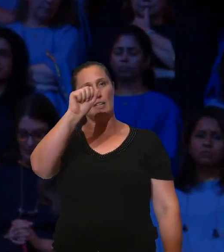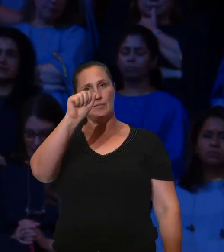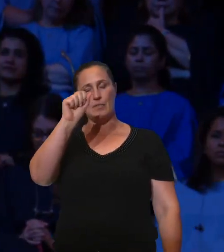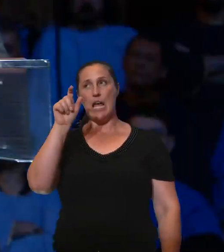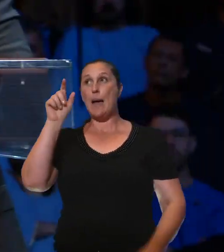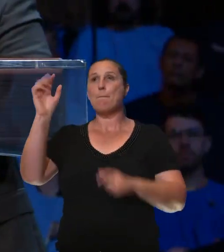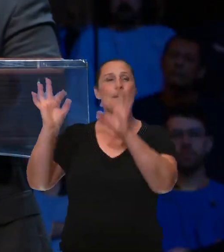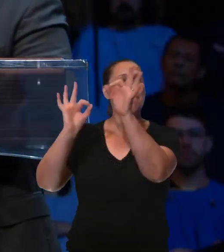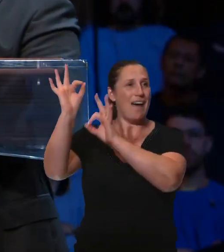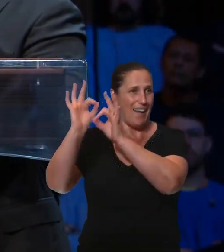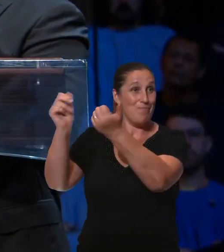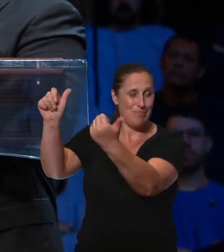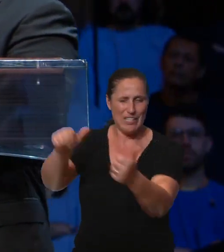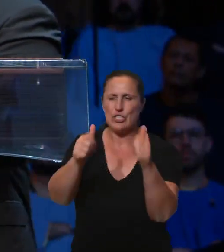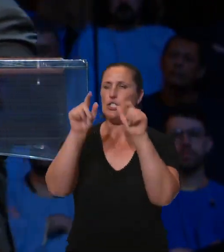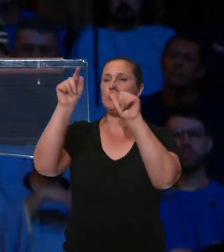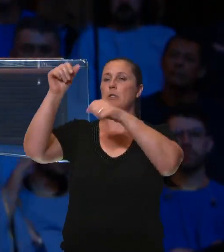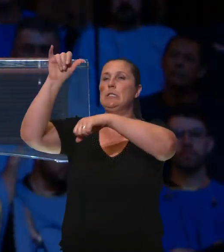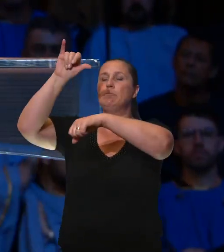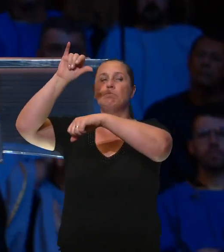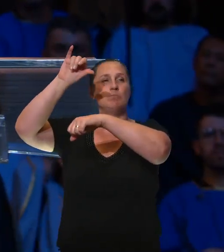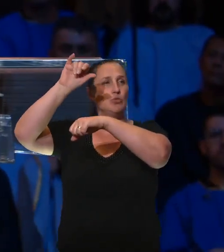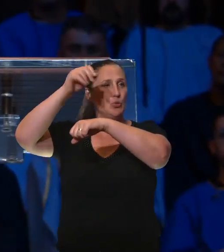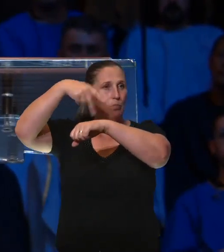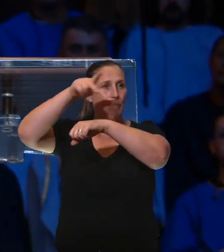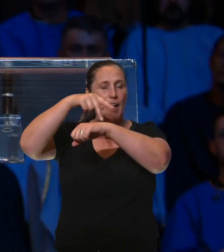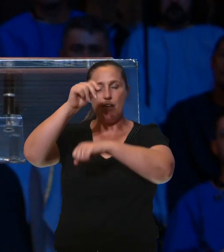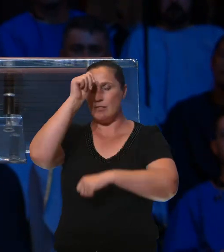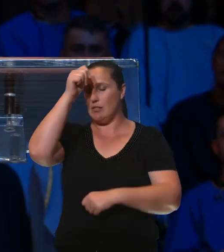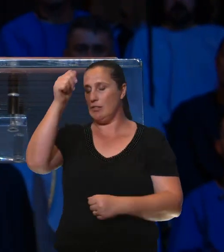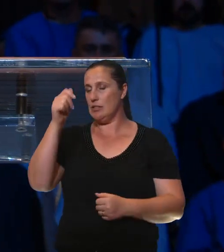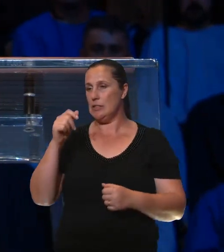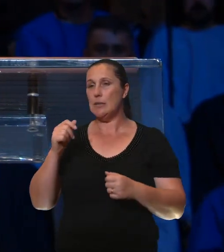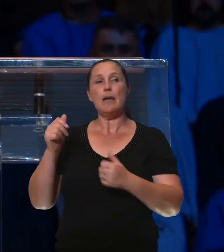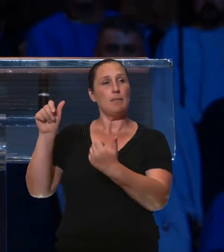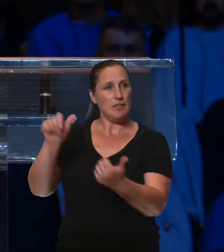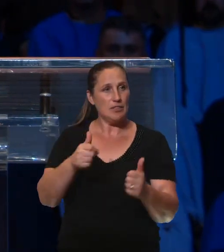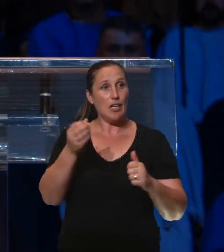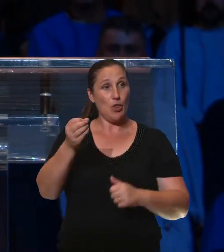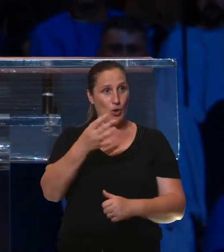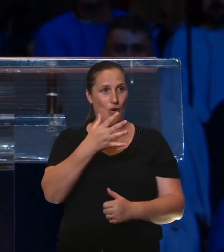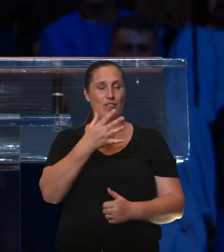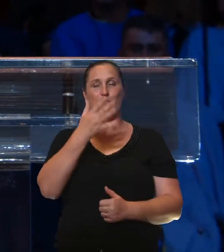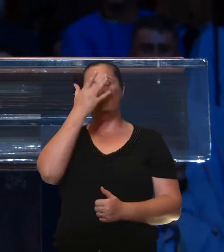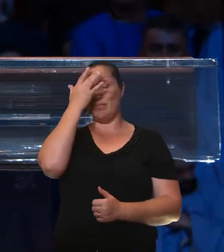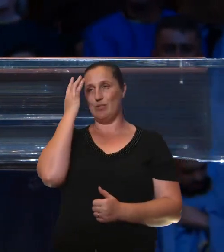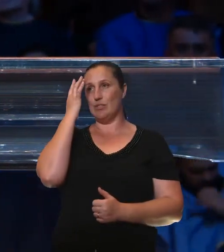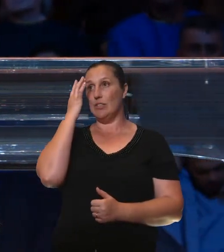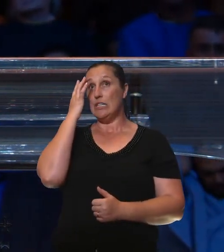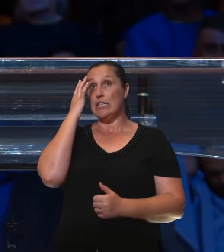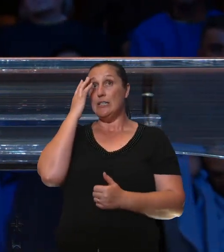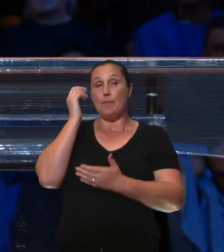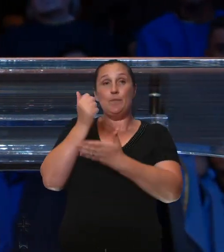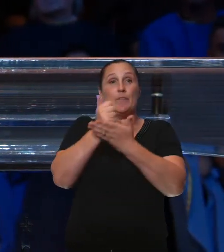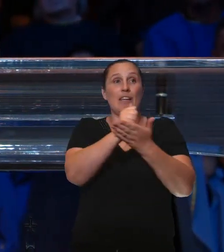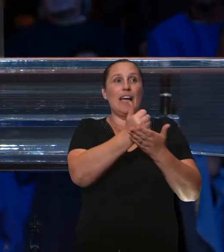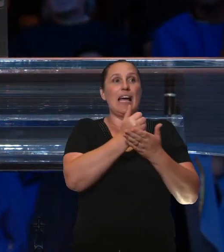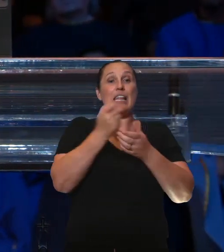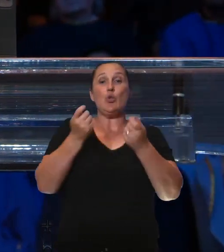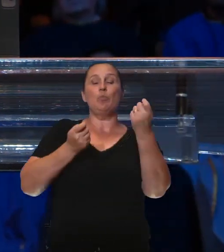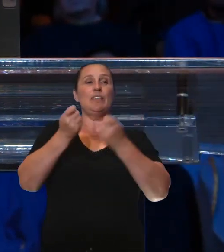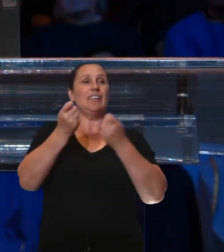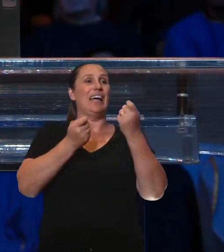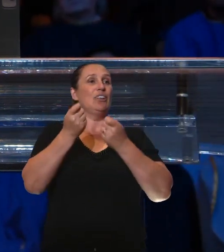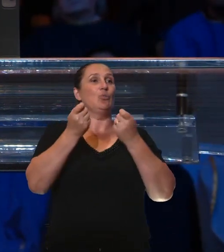eu fui lá para batizar os novos irmãos. Só que a nossa igreja fica num estado onde é dominado por um partido político